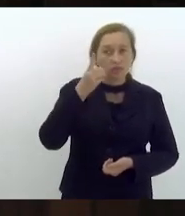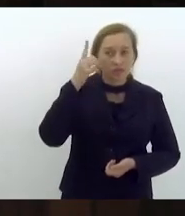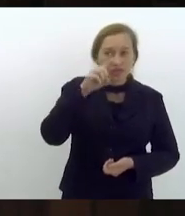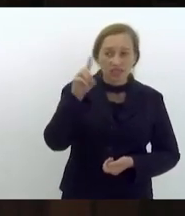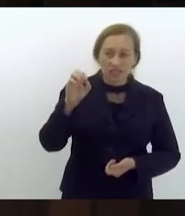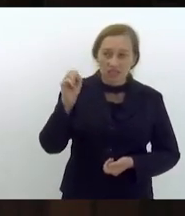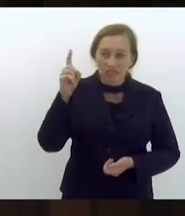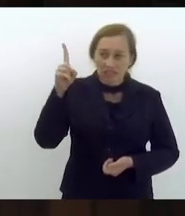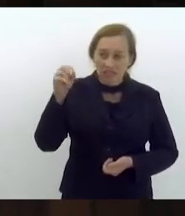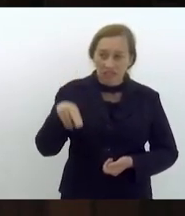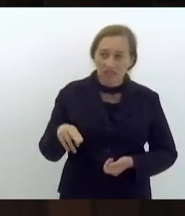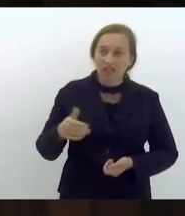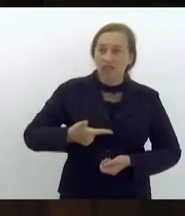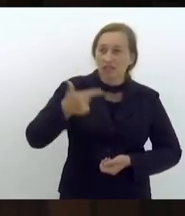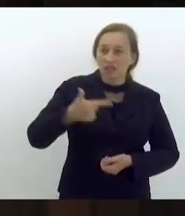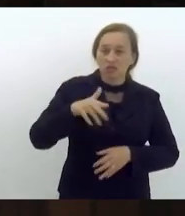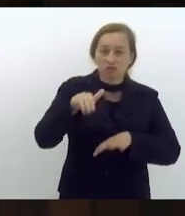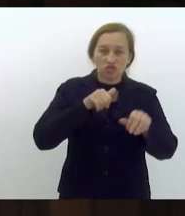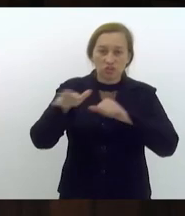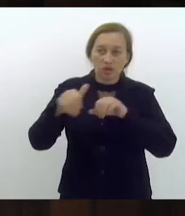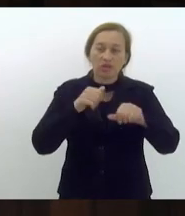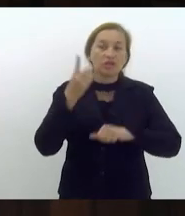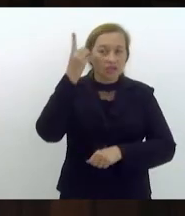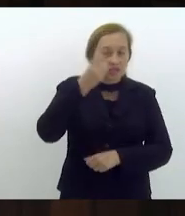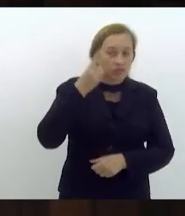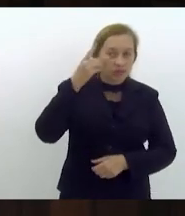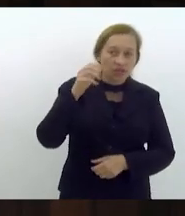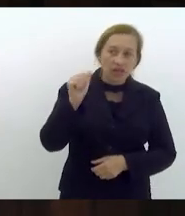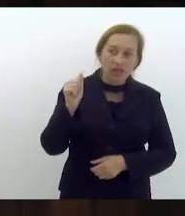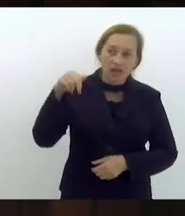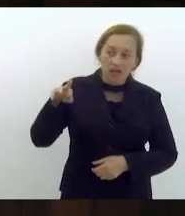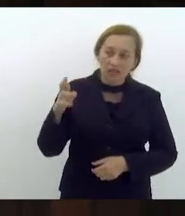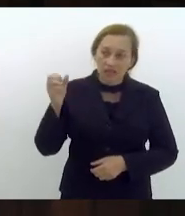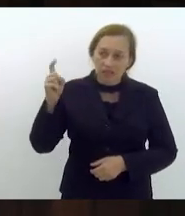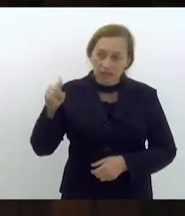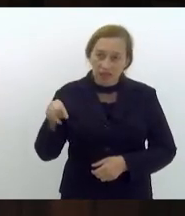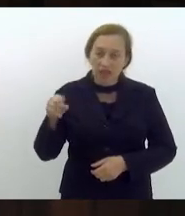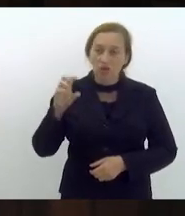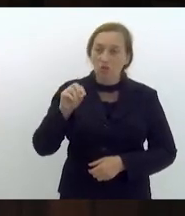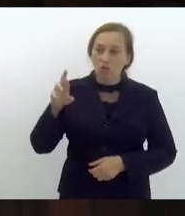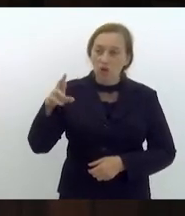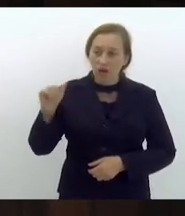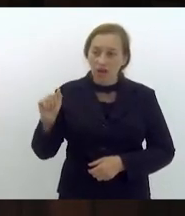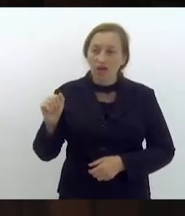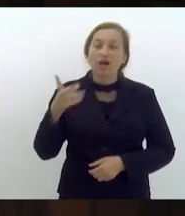zeidan Presidente será a segunda chamada Deputado André Correia deputado